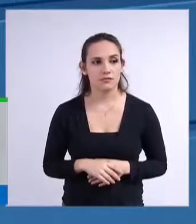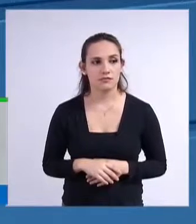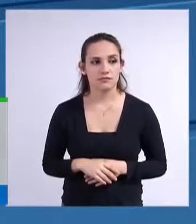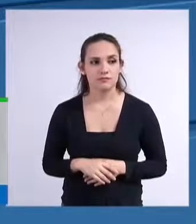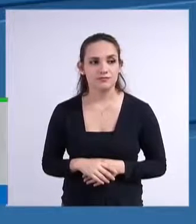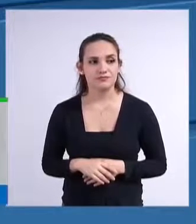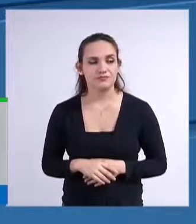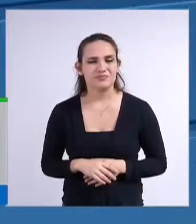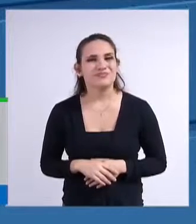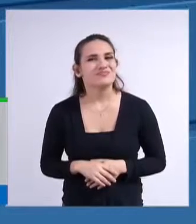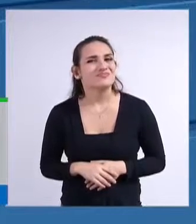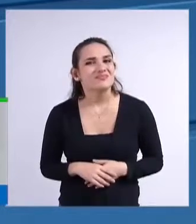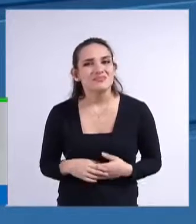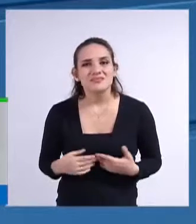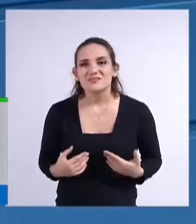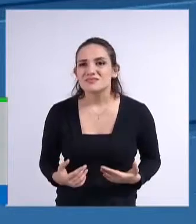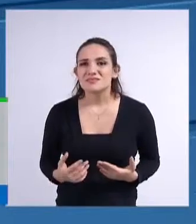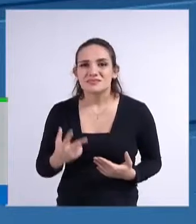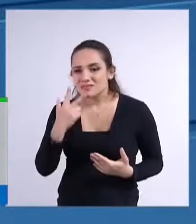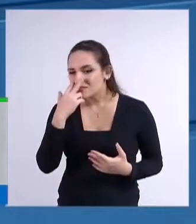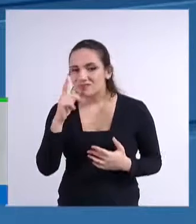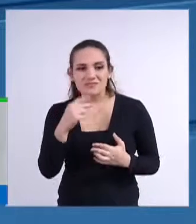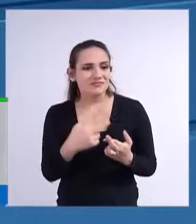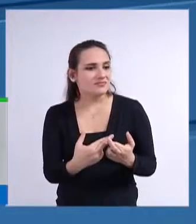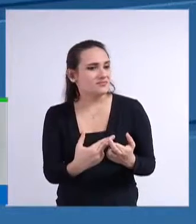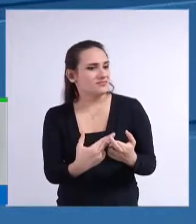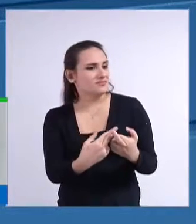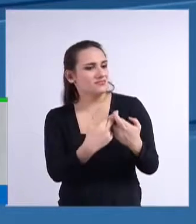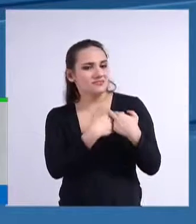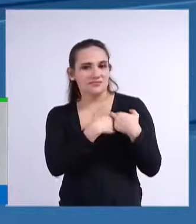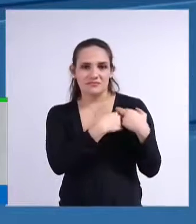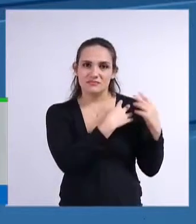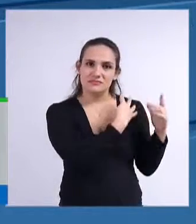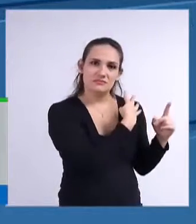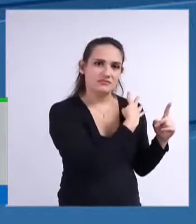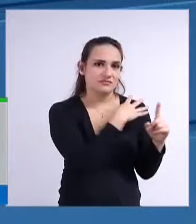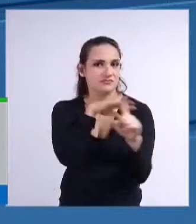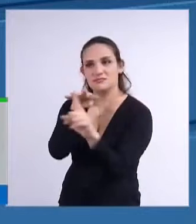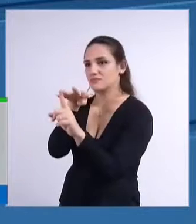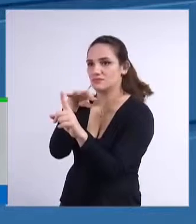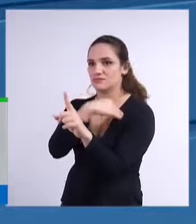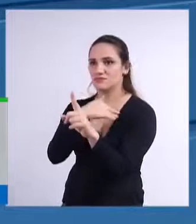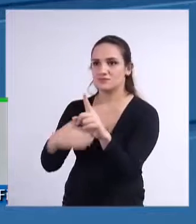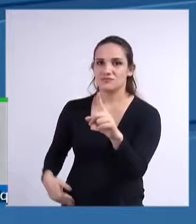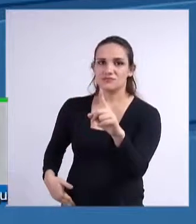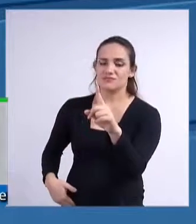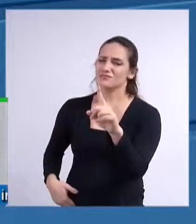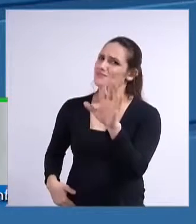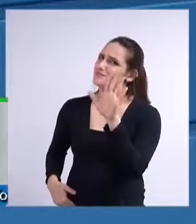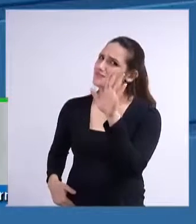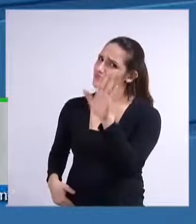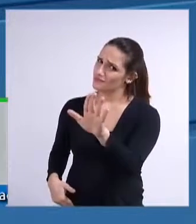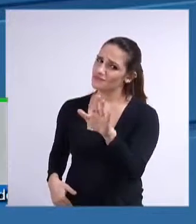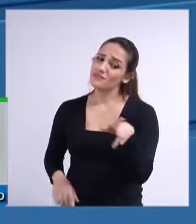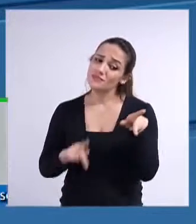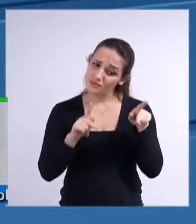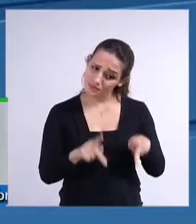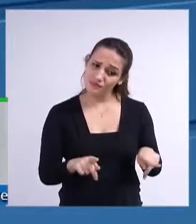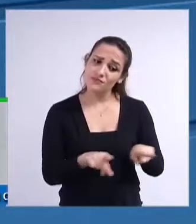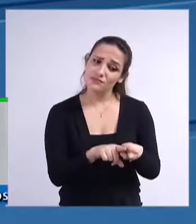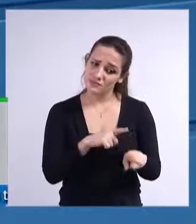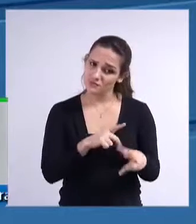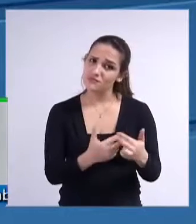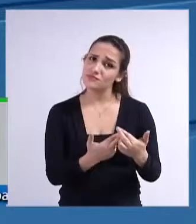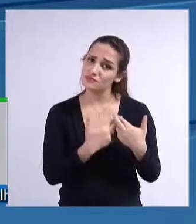fica toda a participação e a responsabilidade voltada para o poder público, quando, na verdade, a população